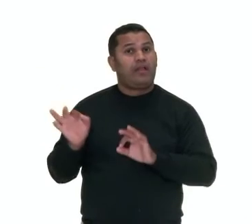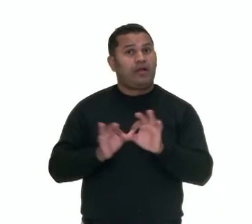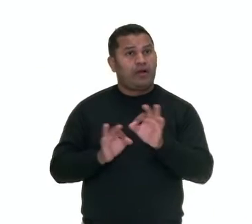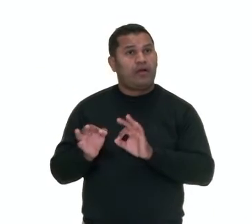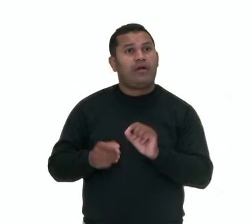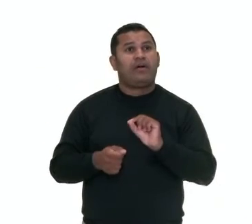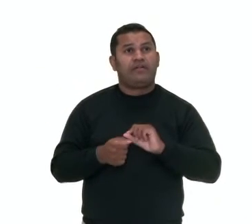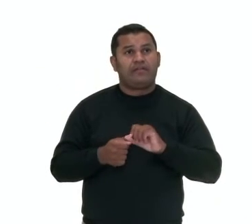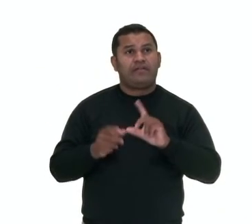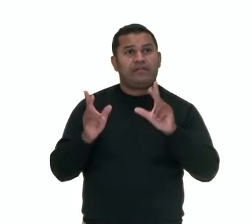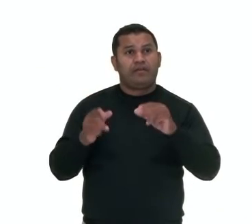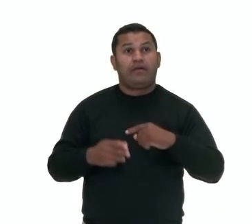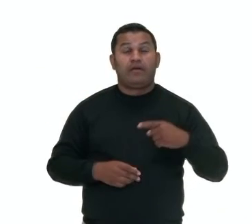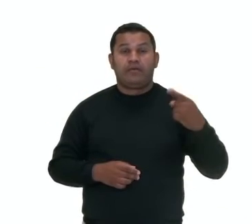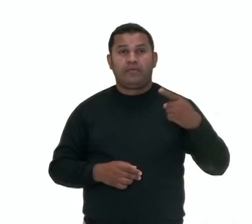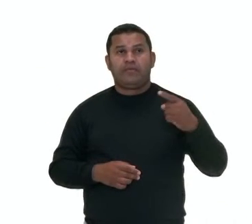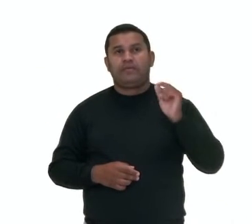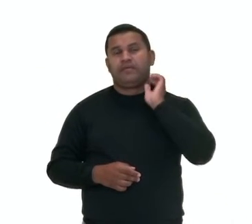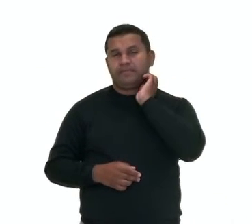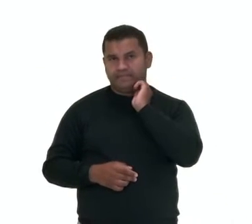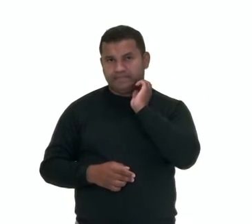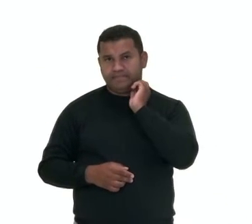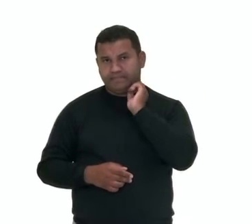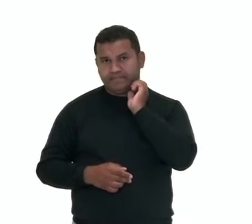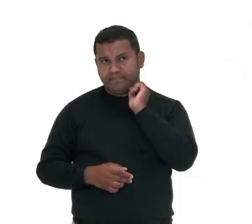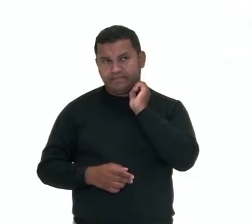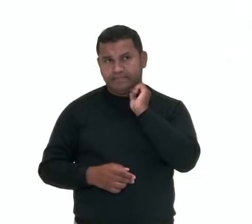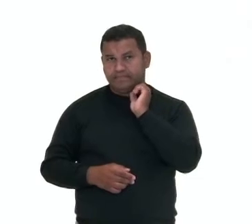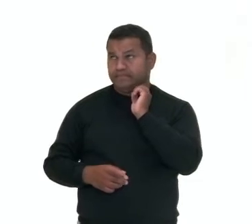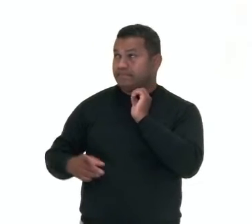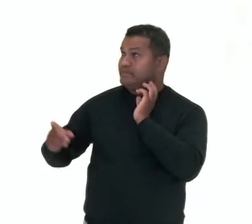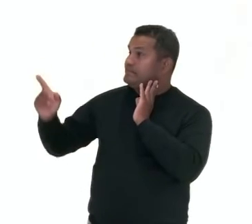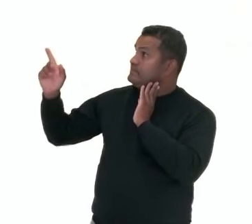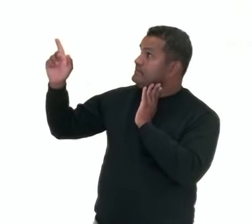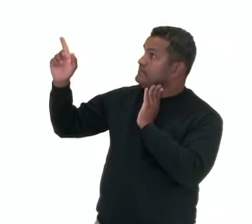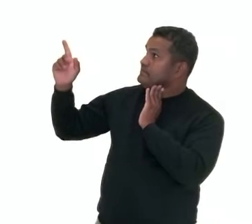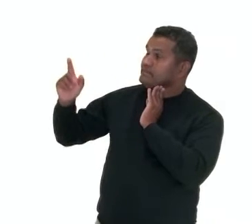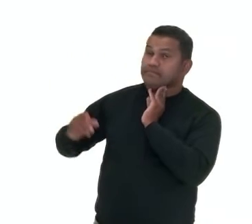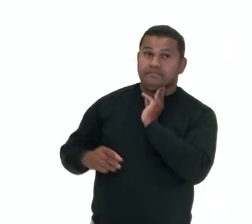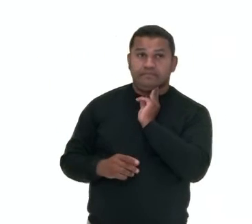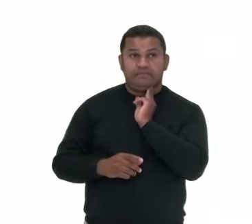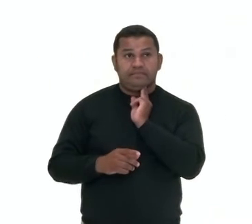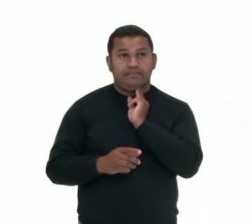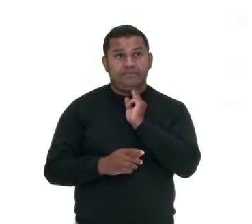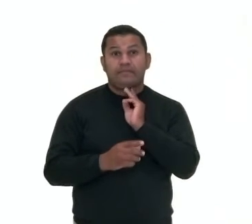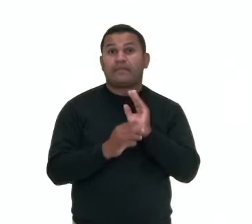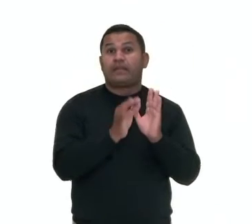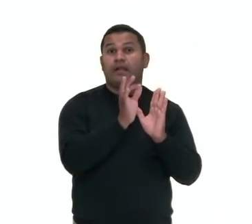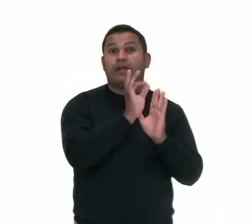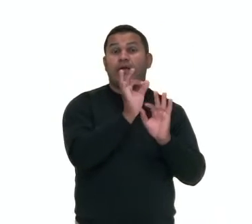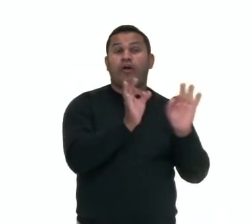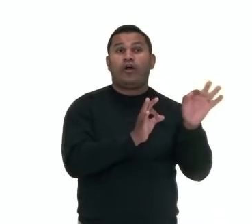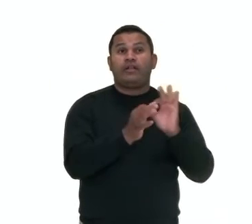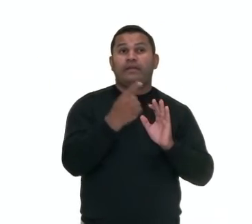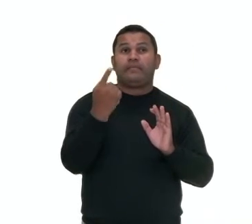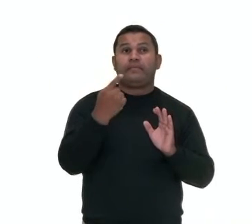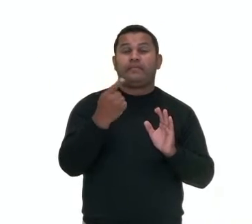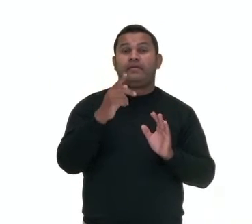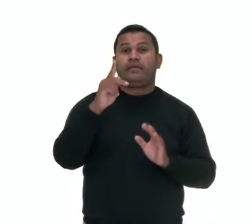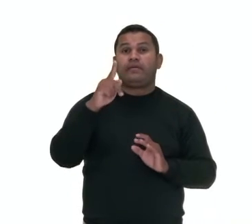Iniciando a agenda de estudos, vamos voltar aqui ao sistema de método. Tem um plano de ação, você pode utilizar as técnicas, por exemplo,